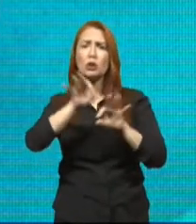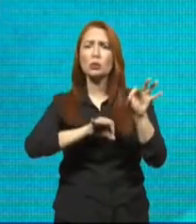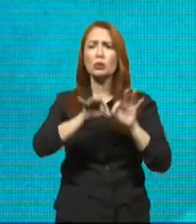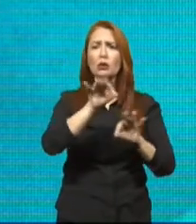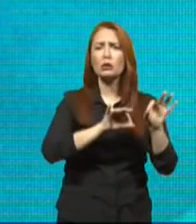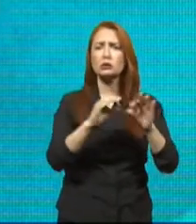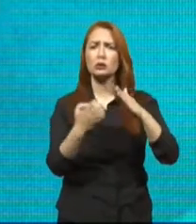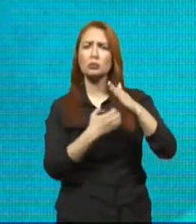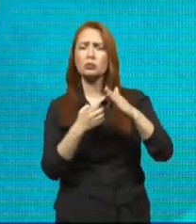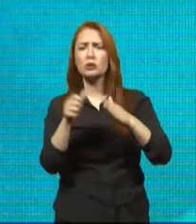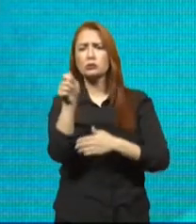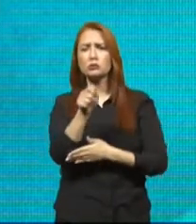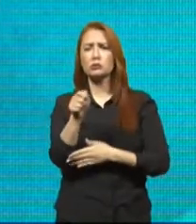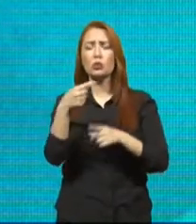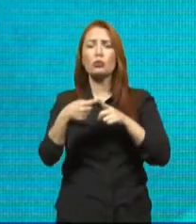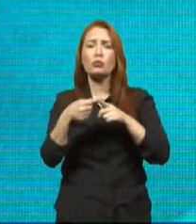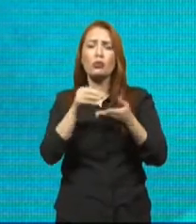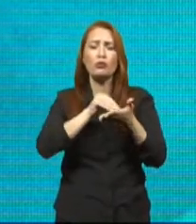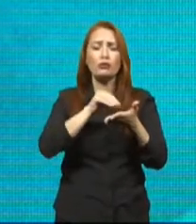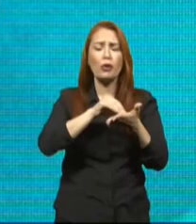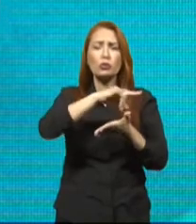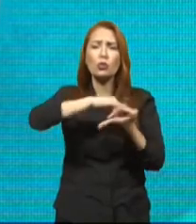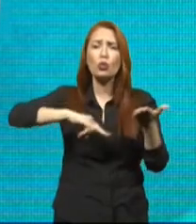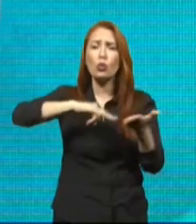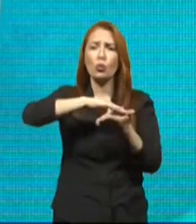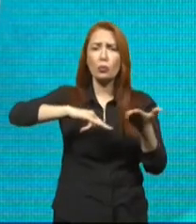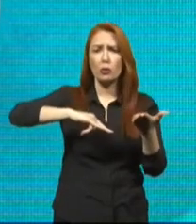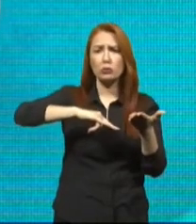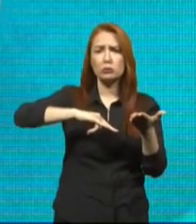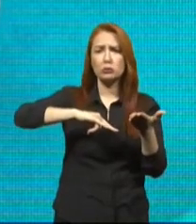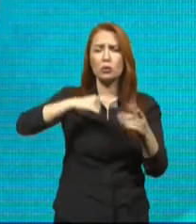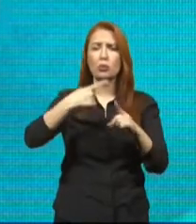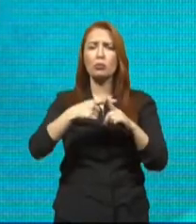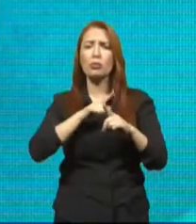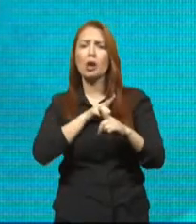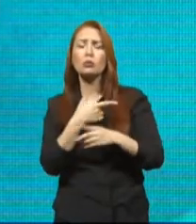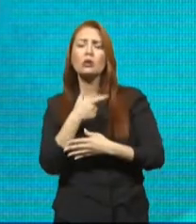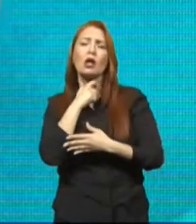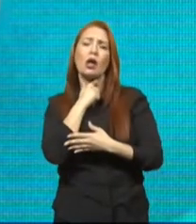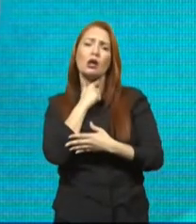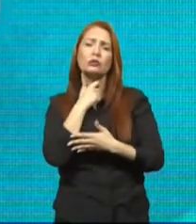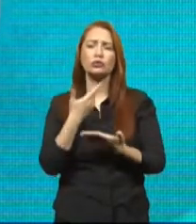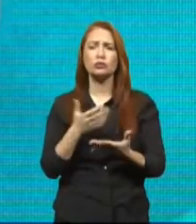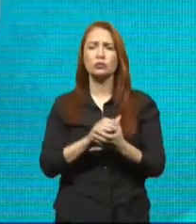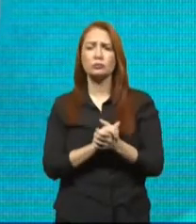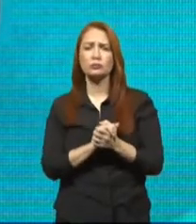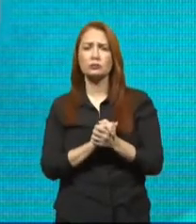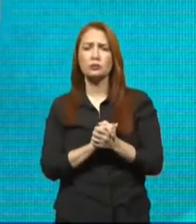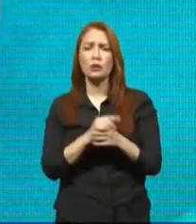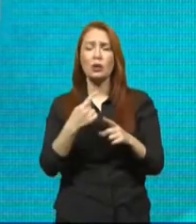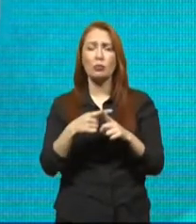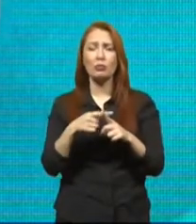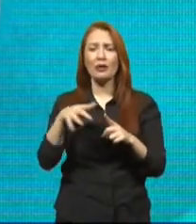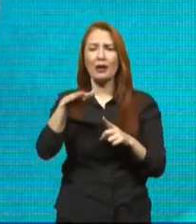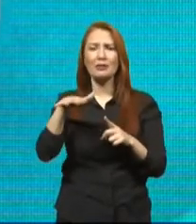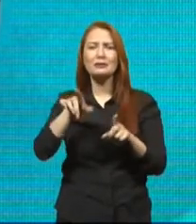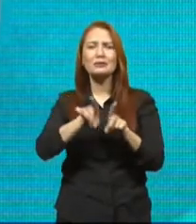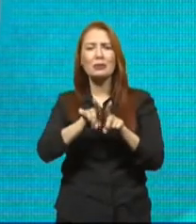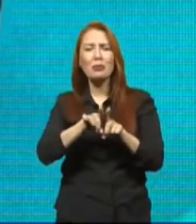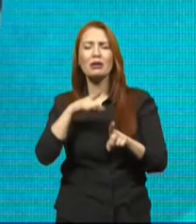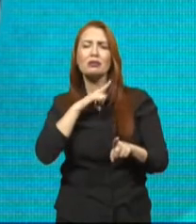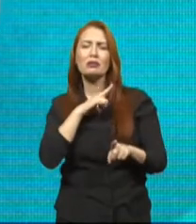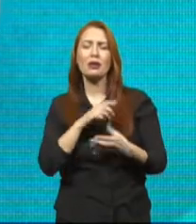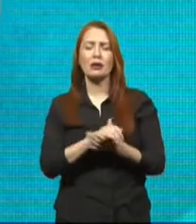por falta de documentação, por não ter garantia, né, porque eles também têm